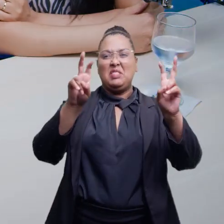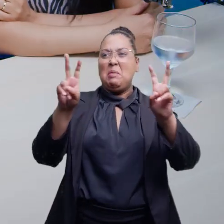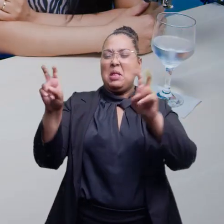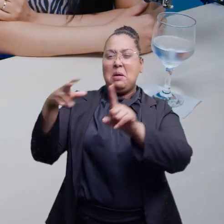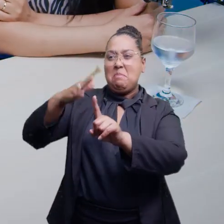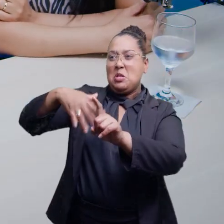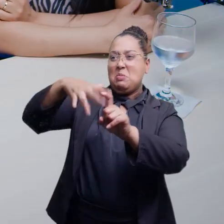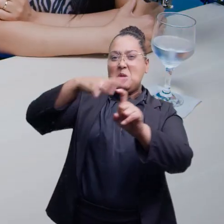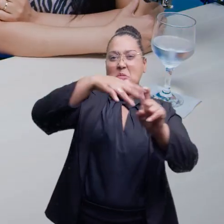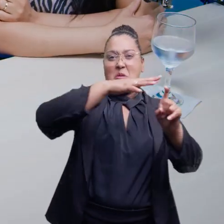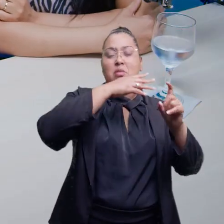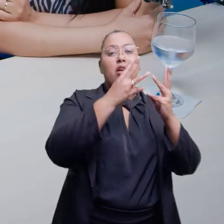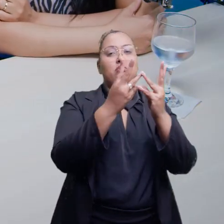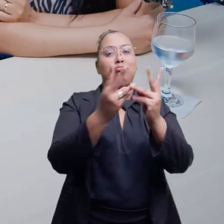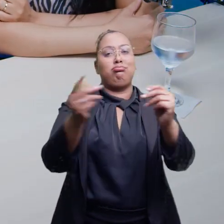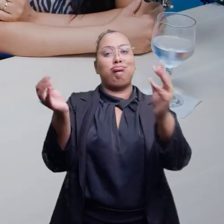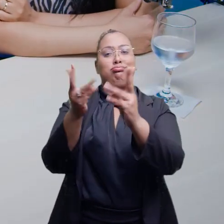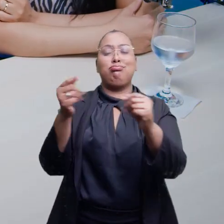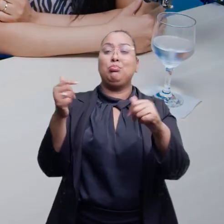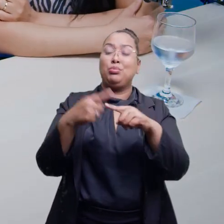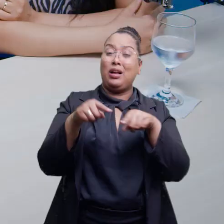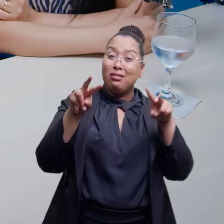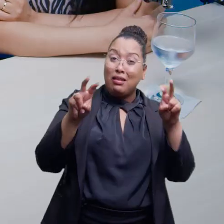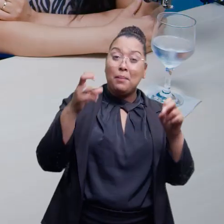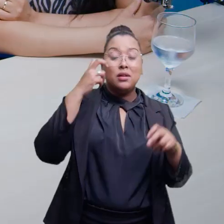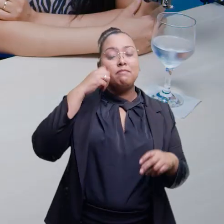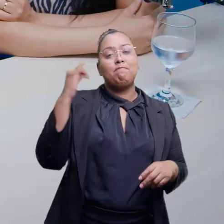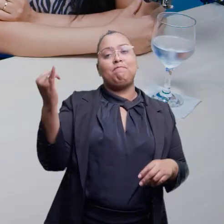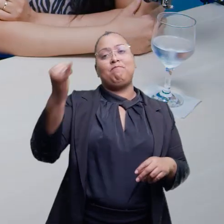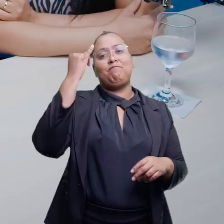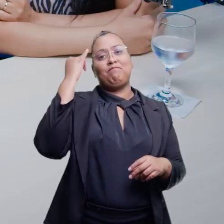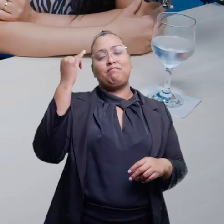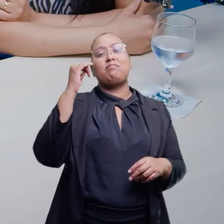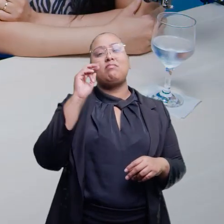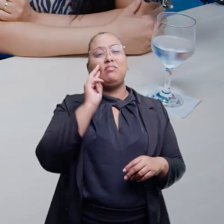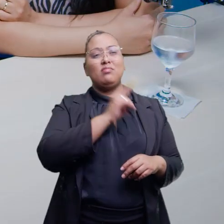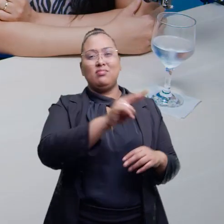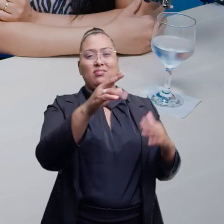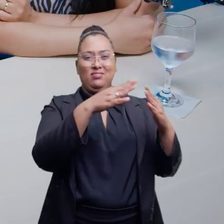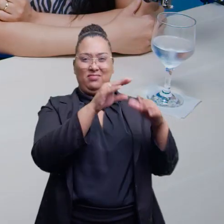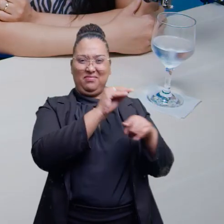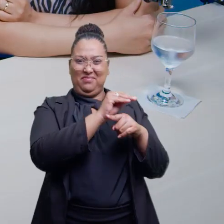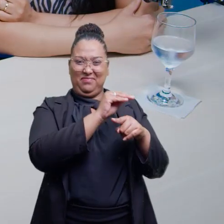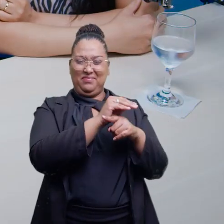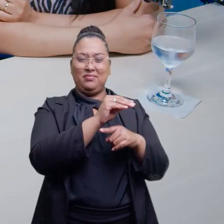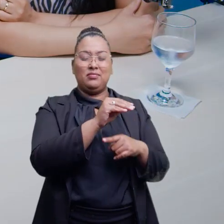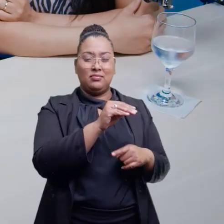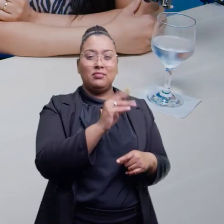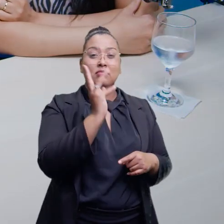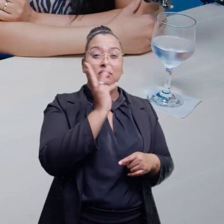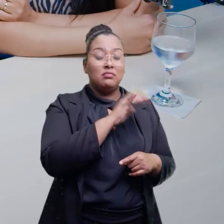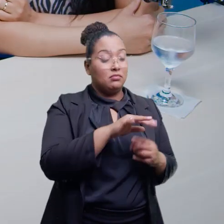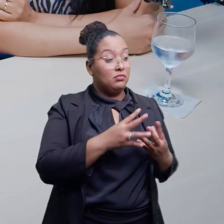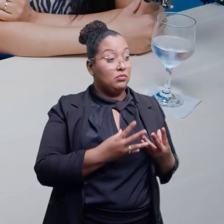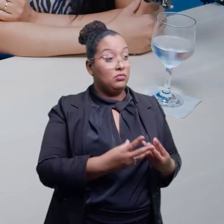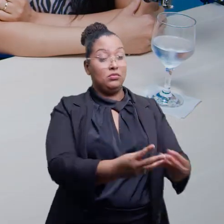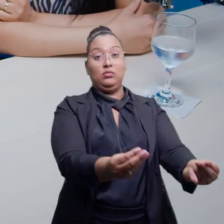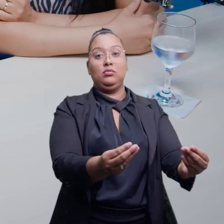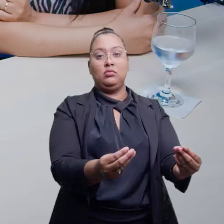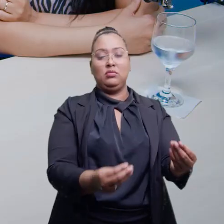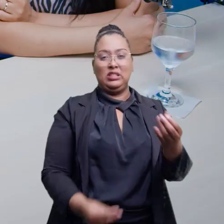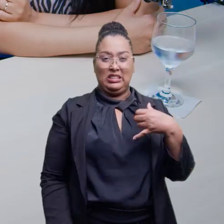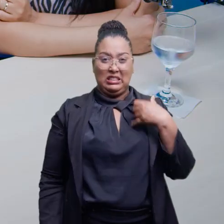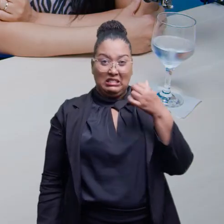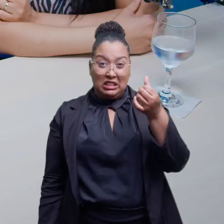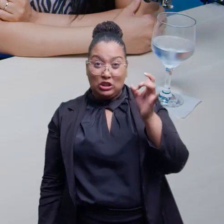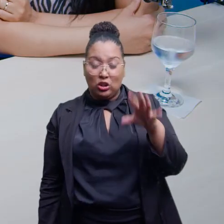sobre esse assunto, que é uma coisa tão importante para a sociedade hoje em dia, porque a gente vê nos abrigos o tanto de criança que tem. Assim,